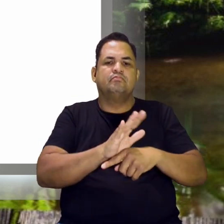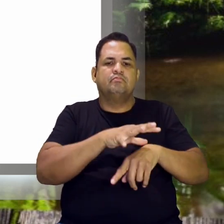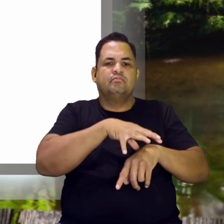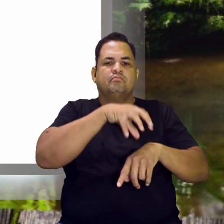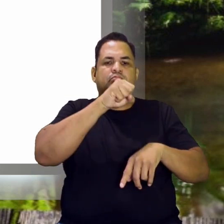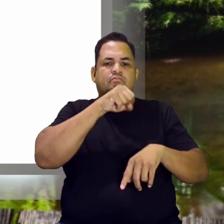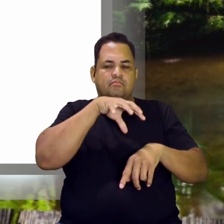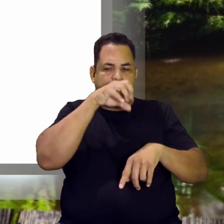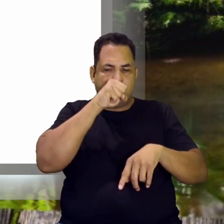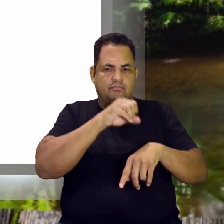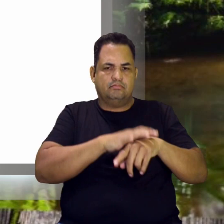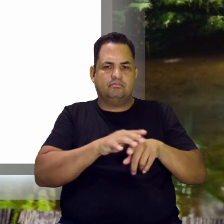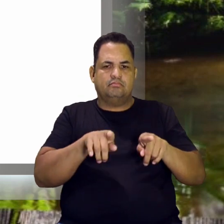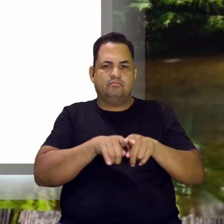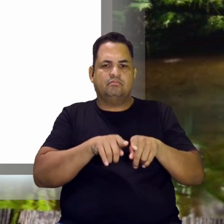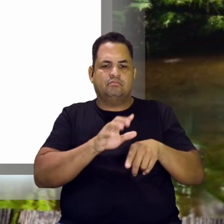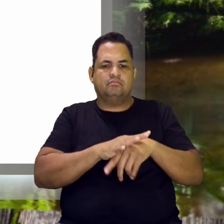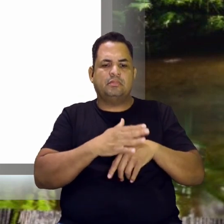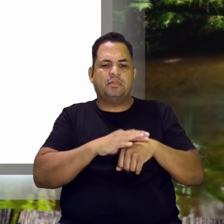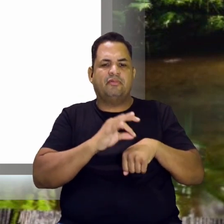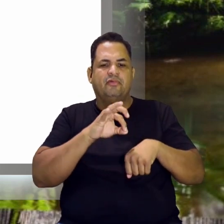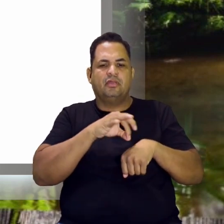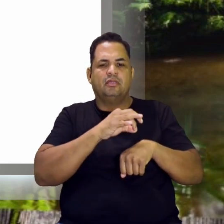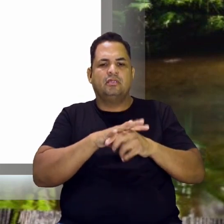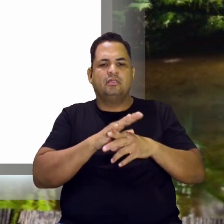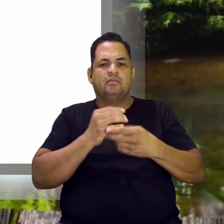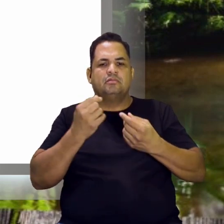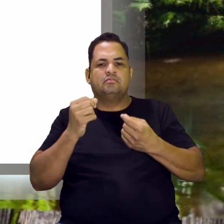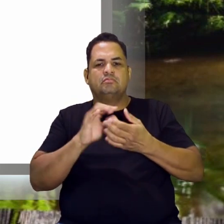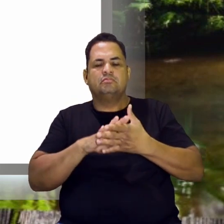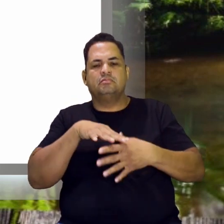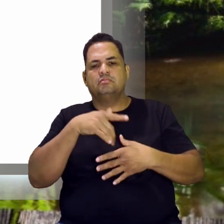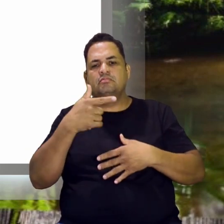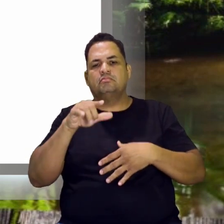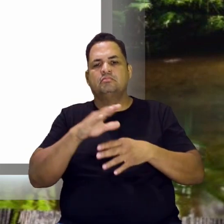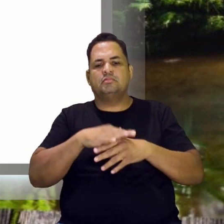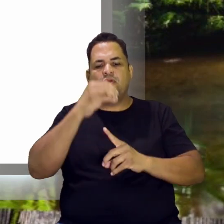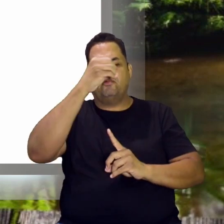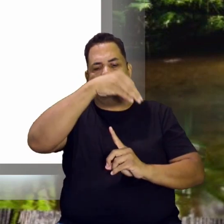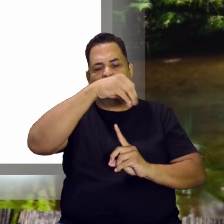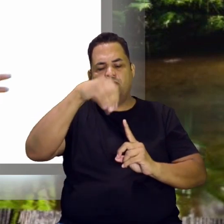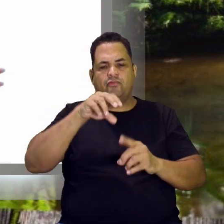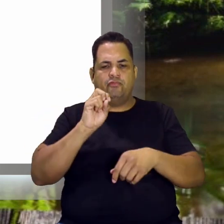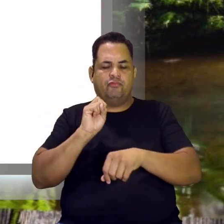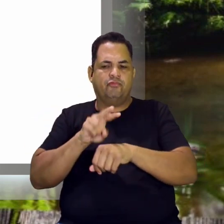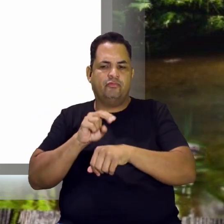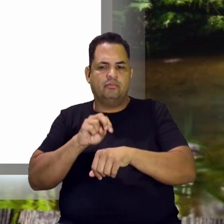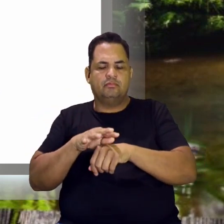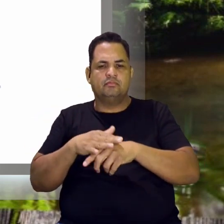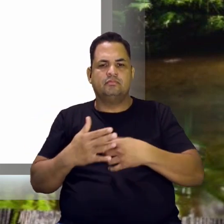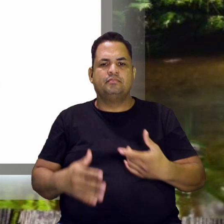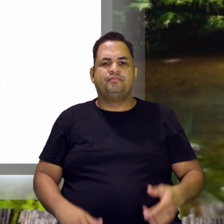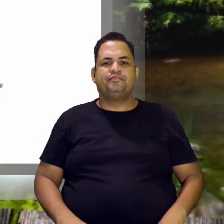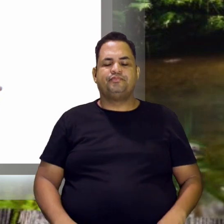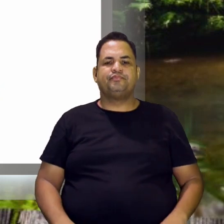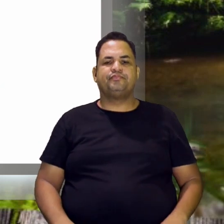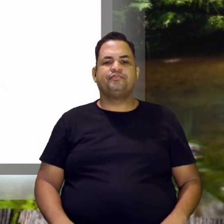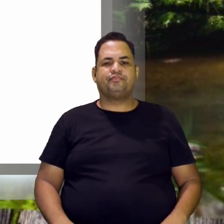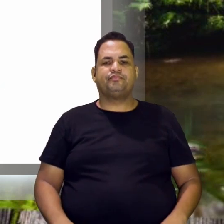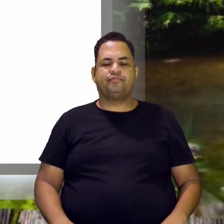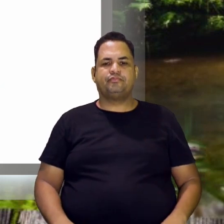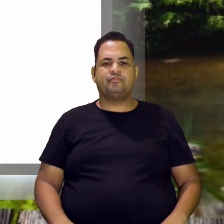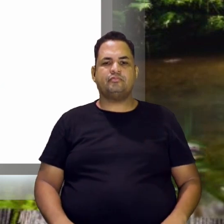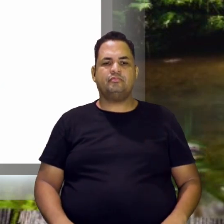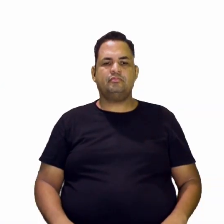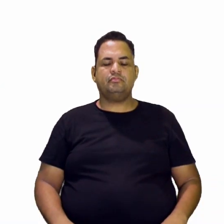respiração quanto a parasitas também, que a gente sabe que fungos, vírus parasitam qualquer ser vivo, tá